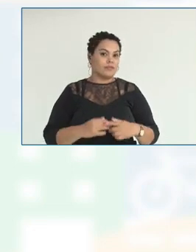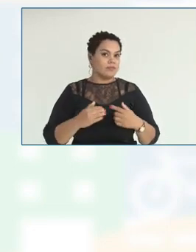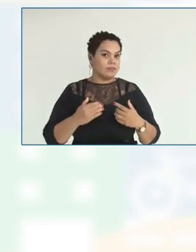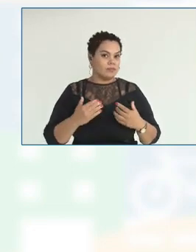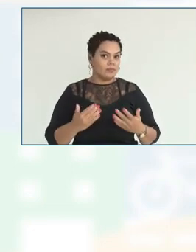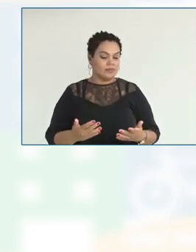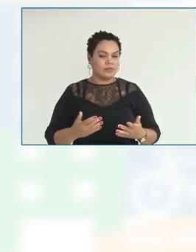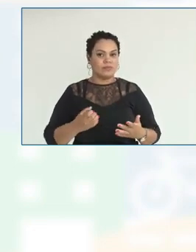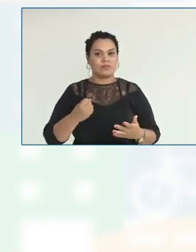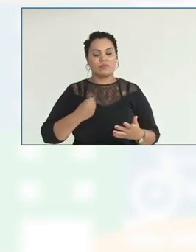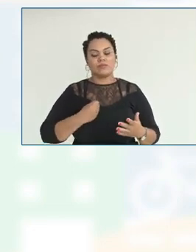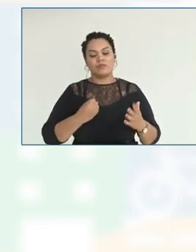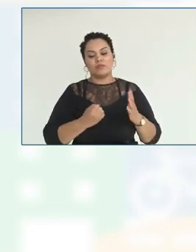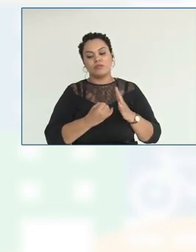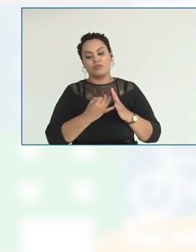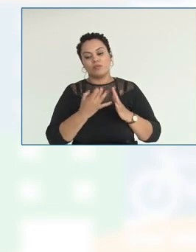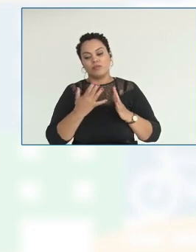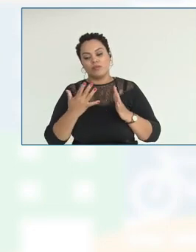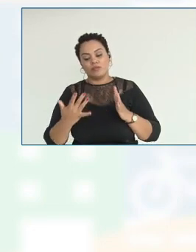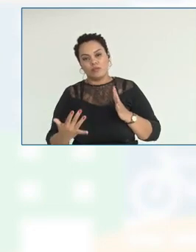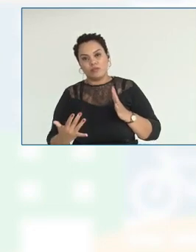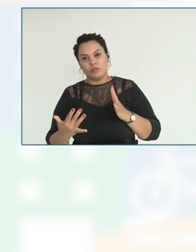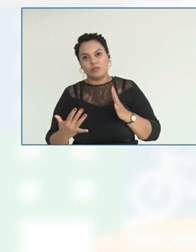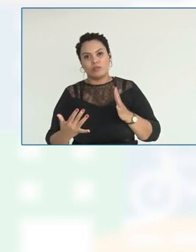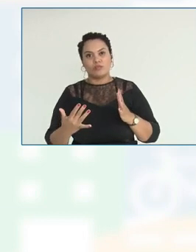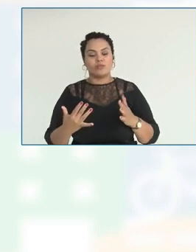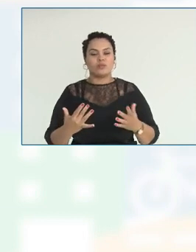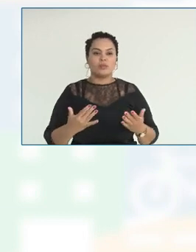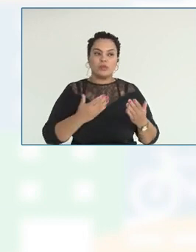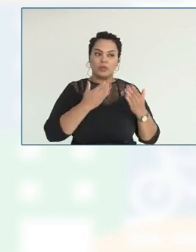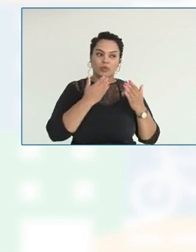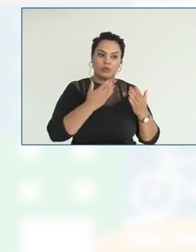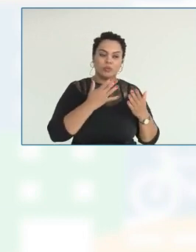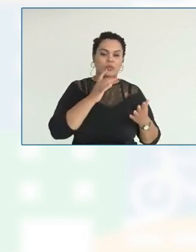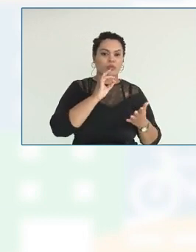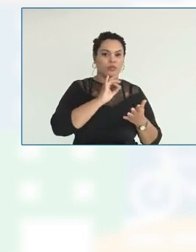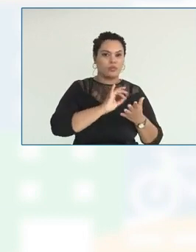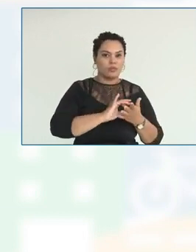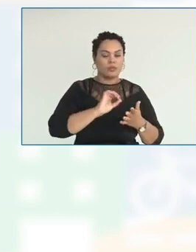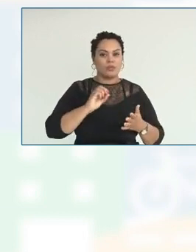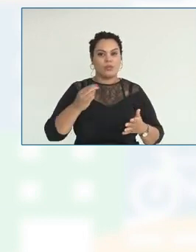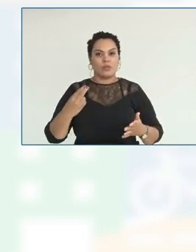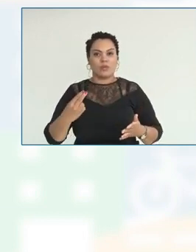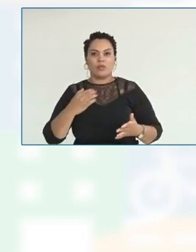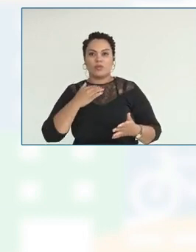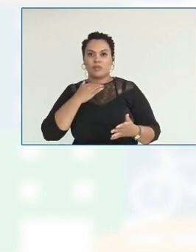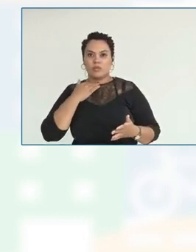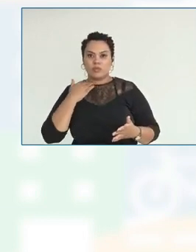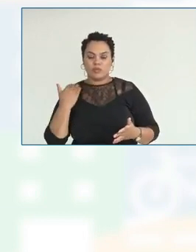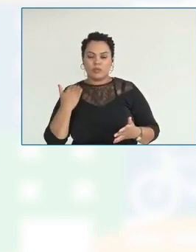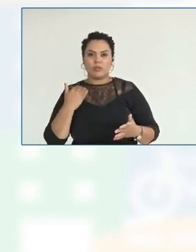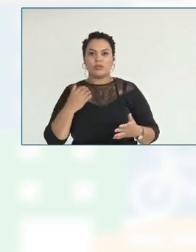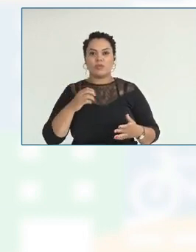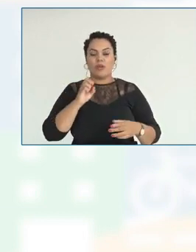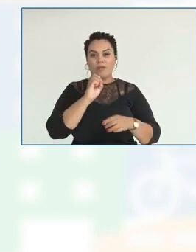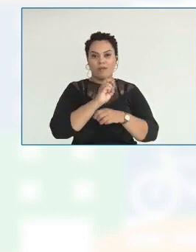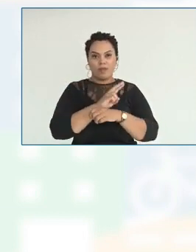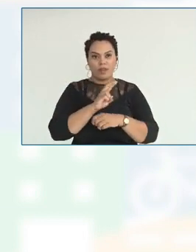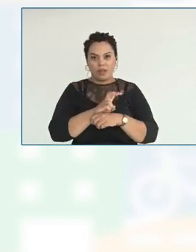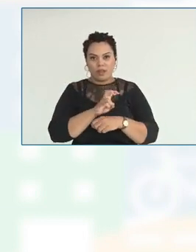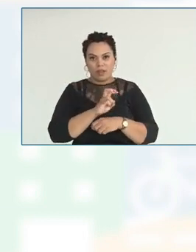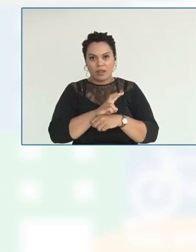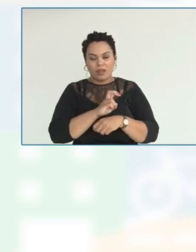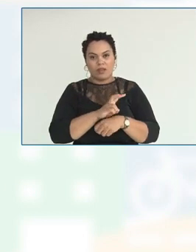pouquinho do número de casos suspeitos, confirmados e óbitos e letalidades por exposição ao chumbinho, atendidos no município de São Paulo. Então, o que a